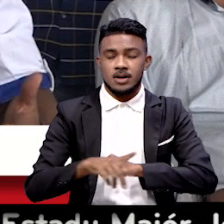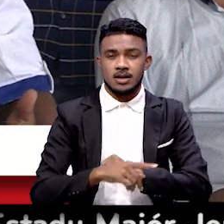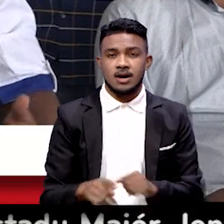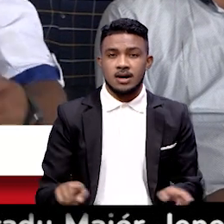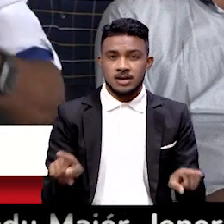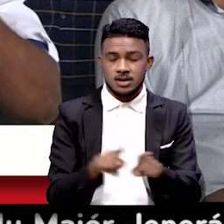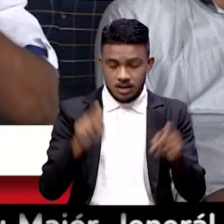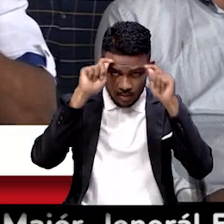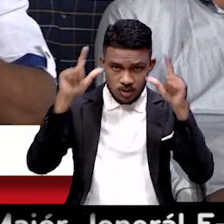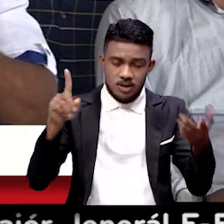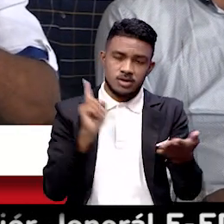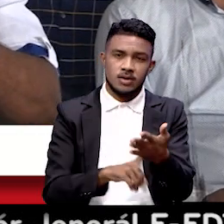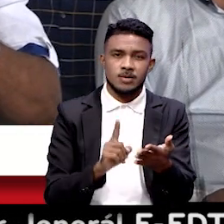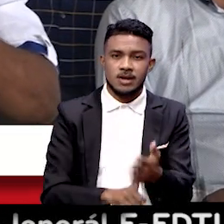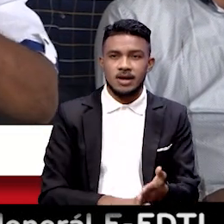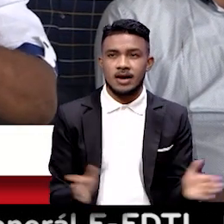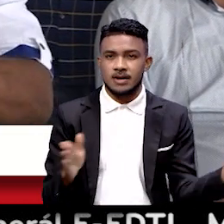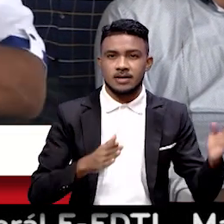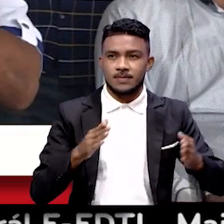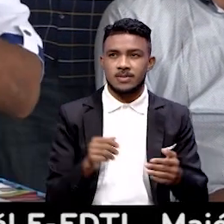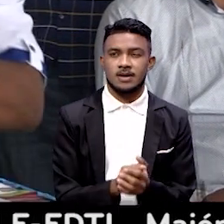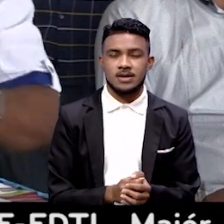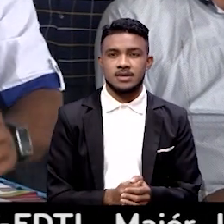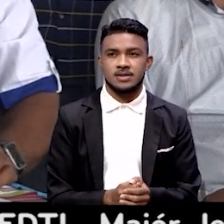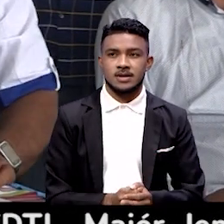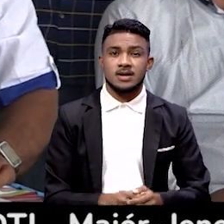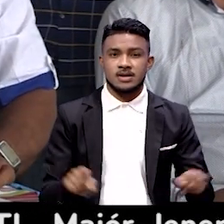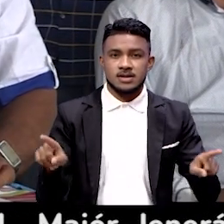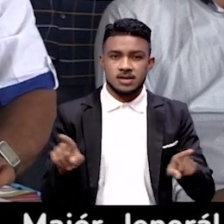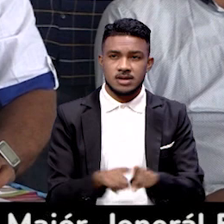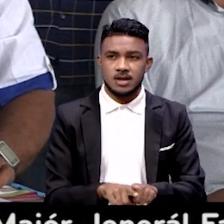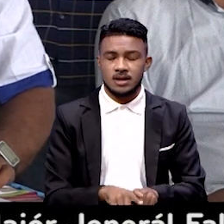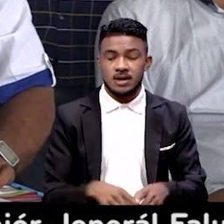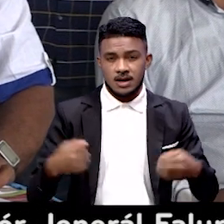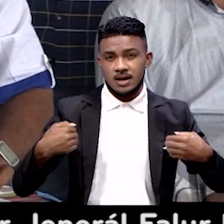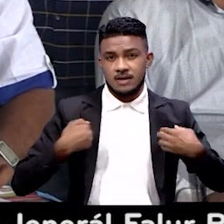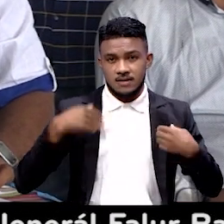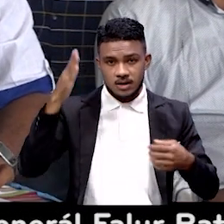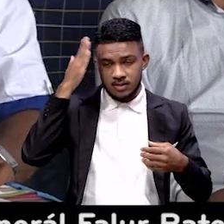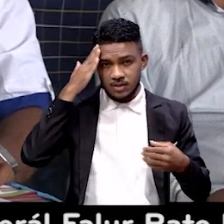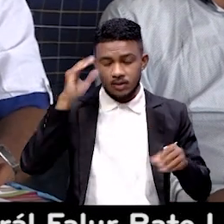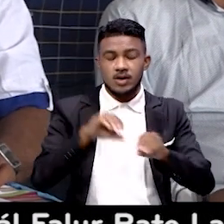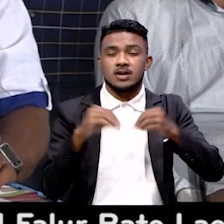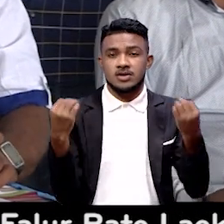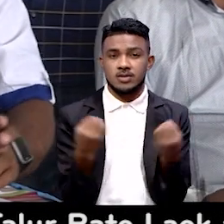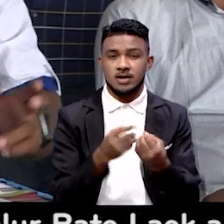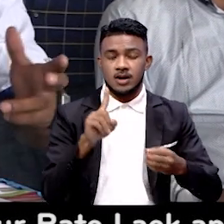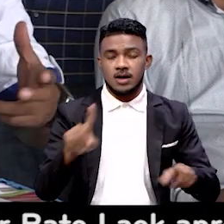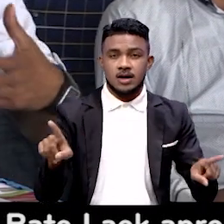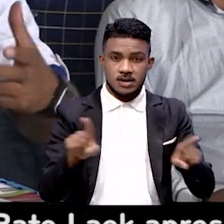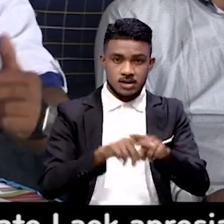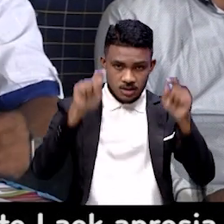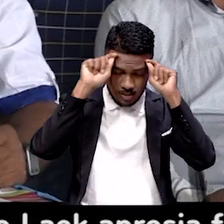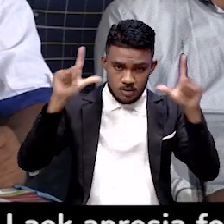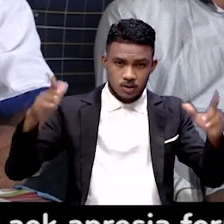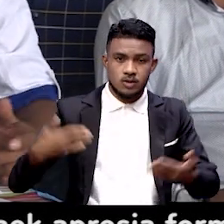vai, vai. Estou na foto essa sala, botrum, matéria, rumo nebe, mas tenta ba toho, né, quer dizer que é a intenção organizado itu. Ke hanesan Timoruan ita